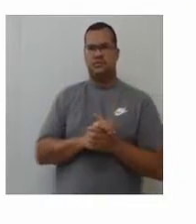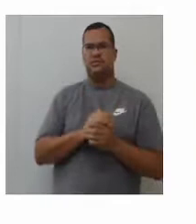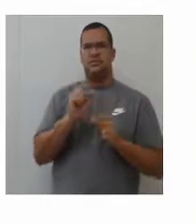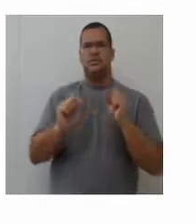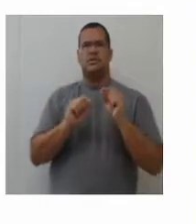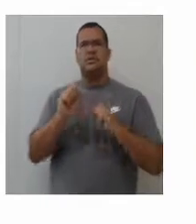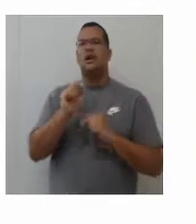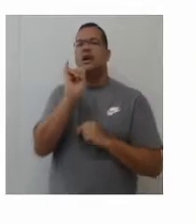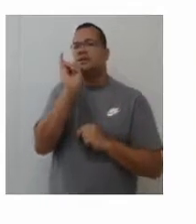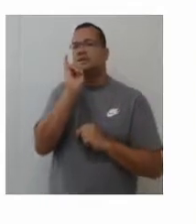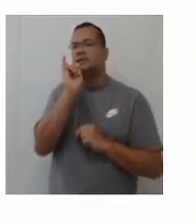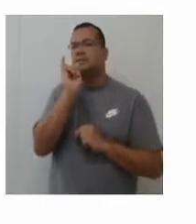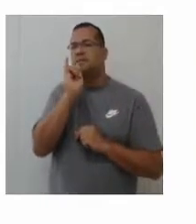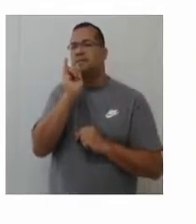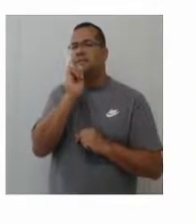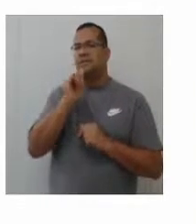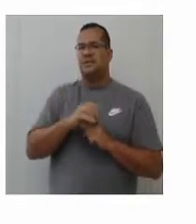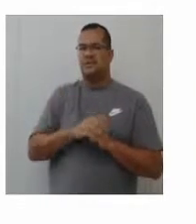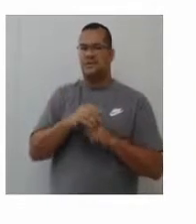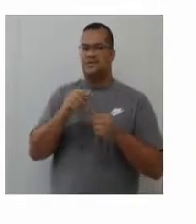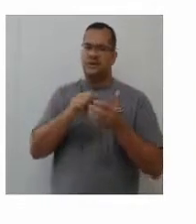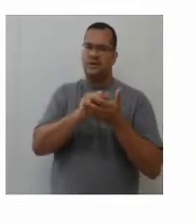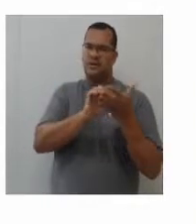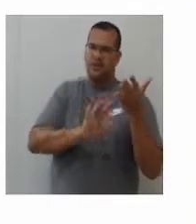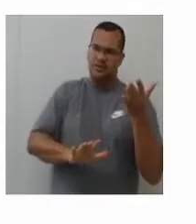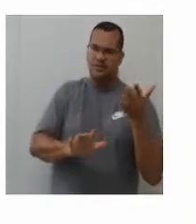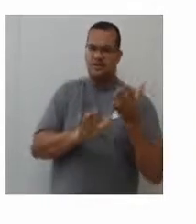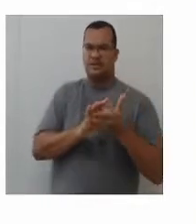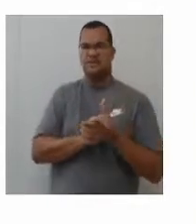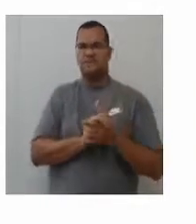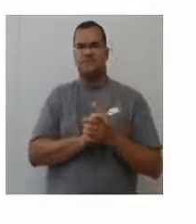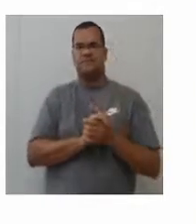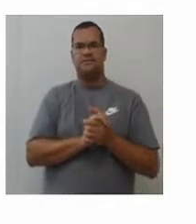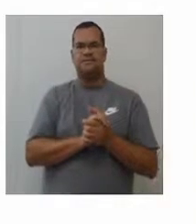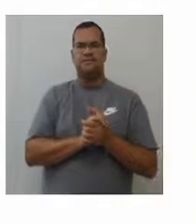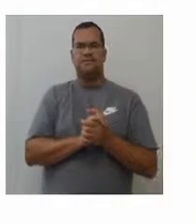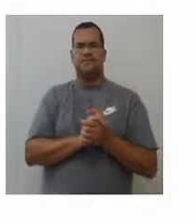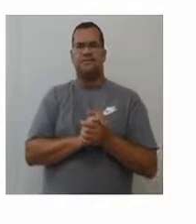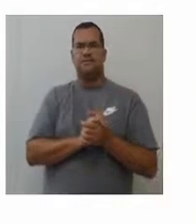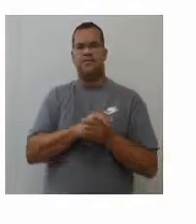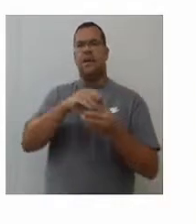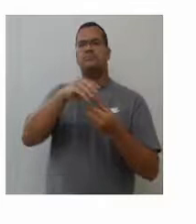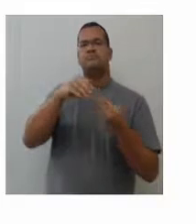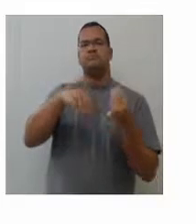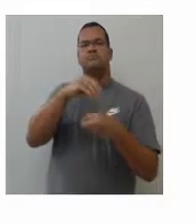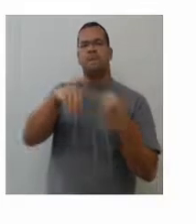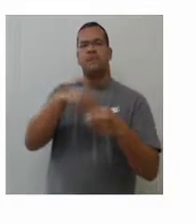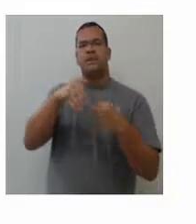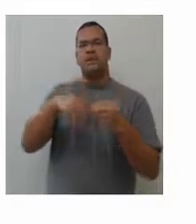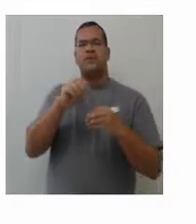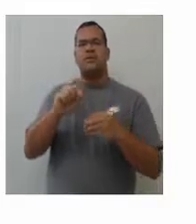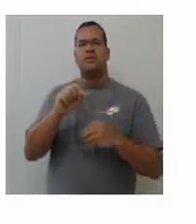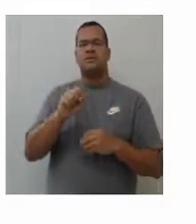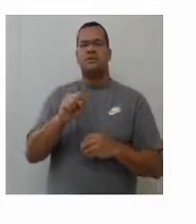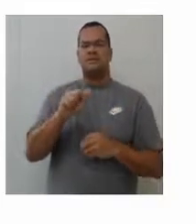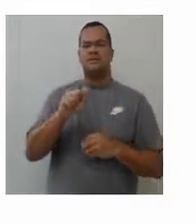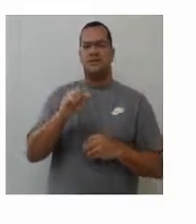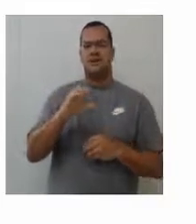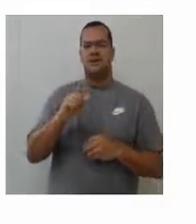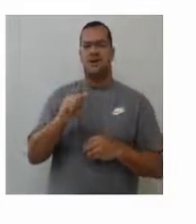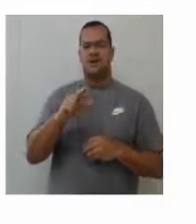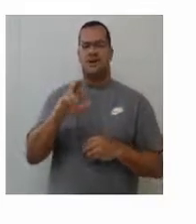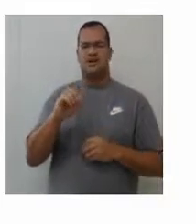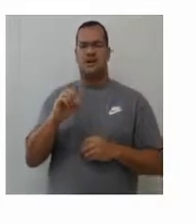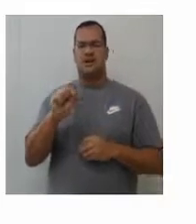é exemplício? É exemplo com exercício. Então se liga aí. Solução aquosa de sacarose. O que é sacarose? É